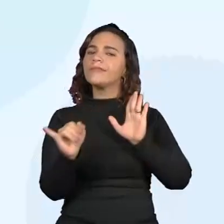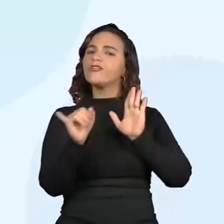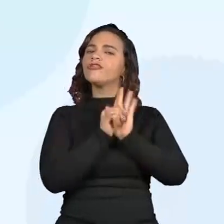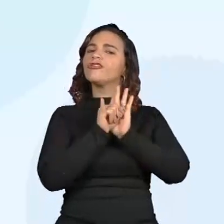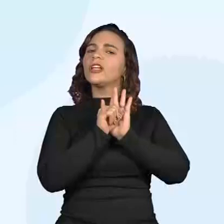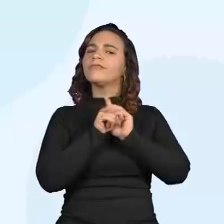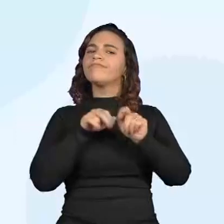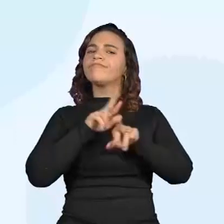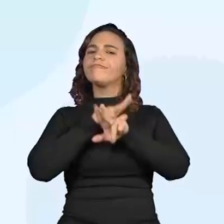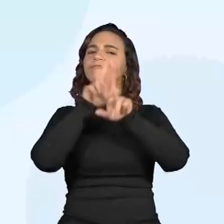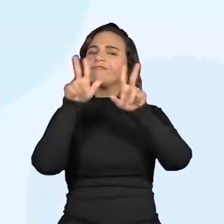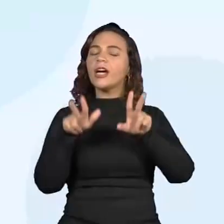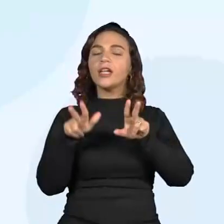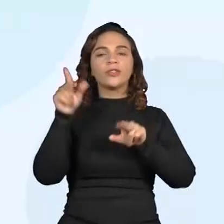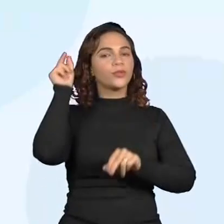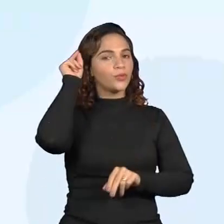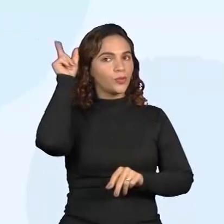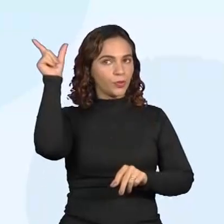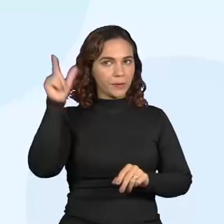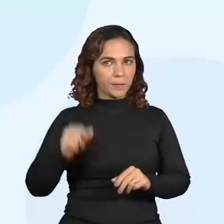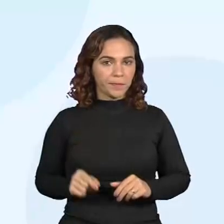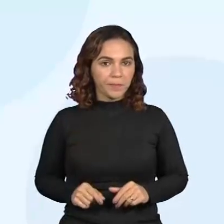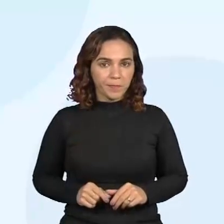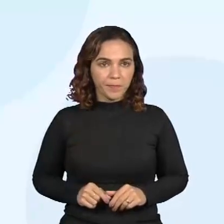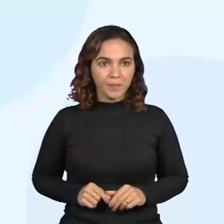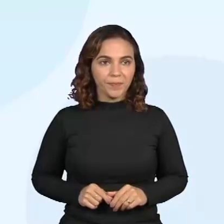pluralidade cultural.